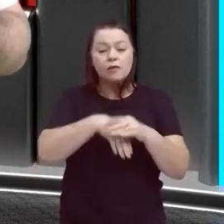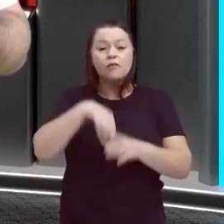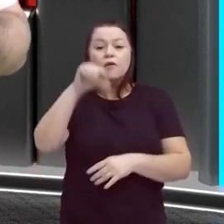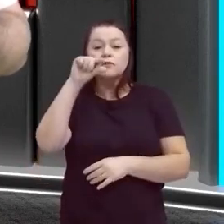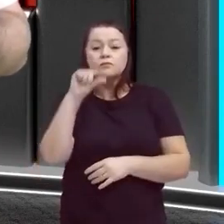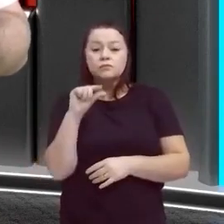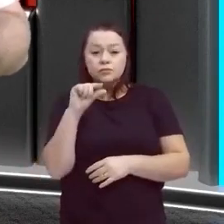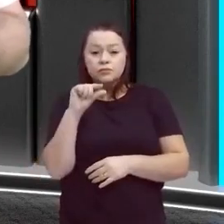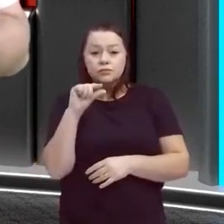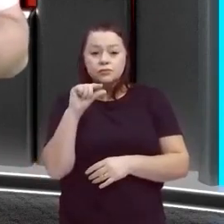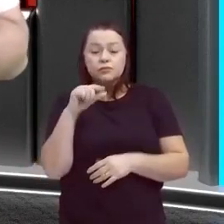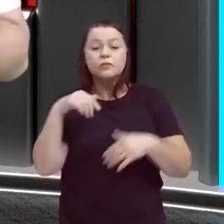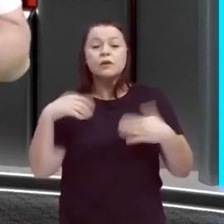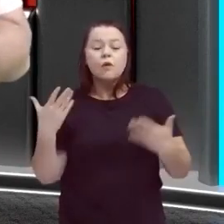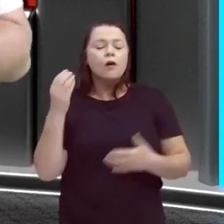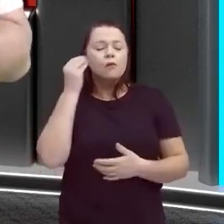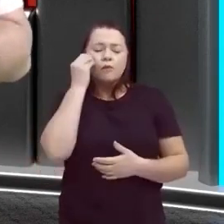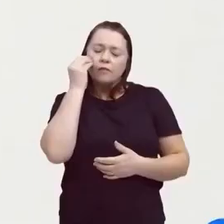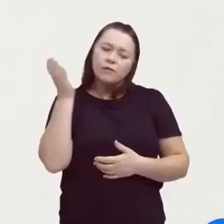De olho no gráfico novamente.